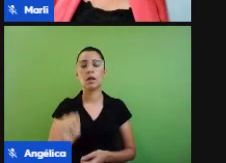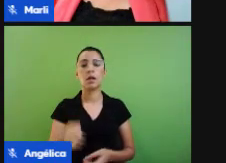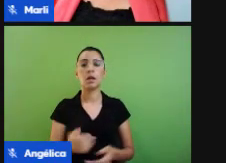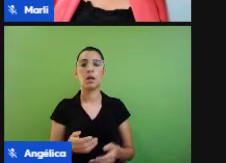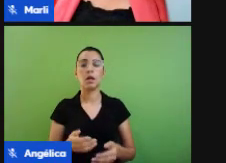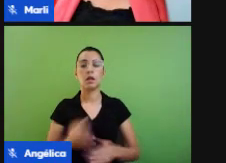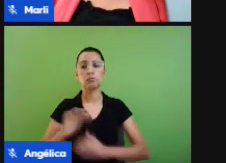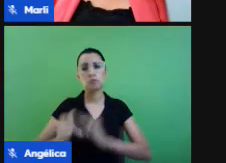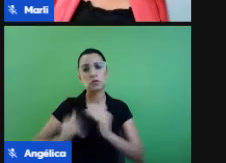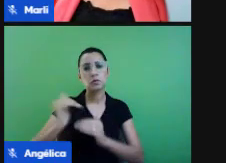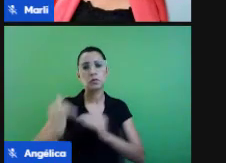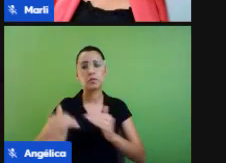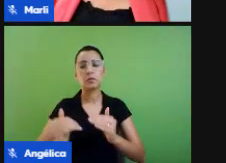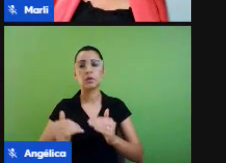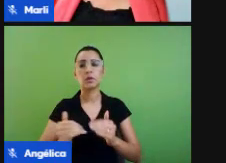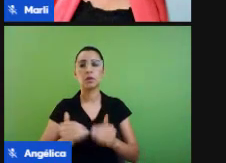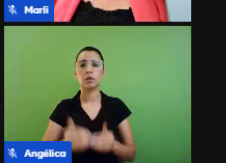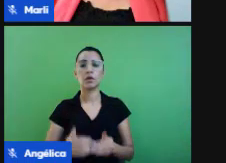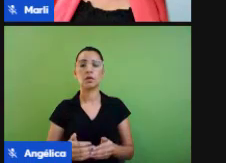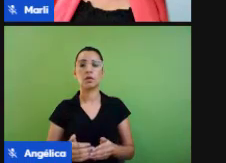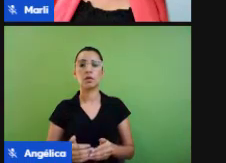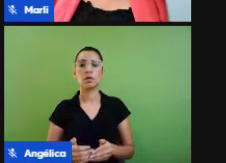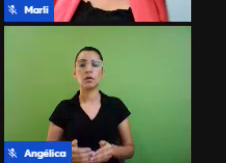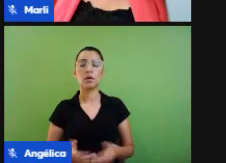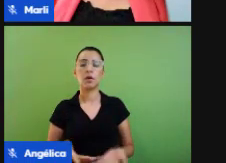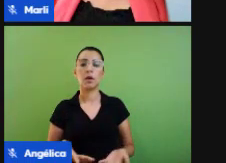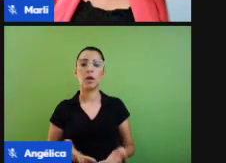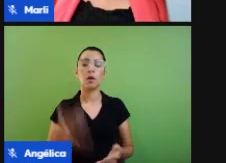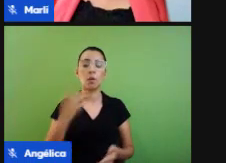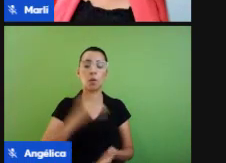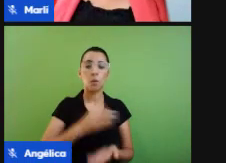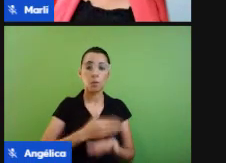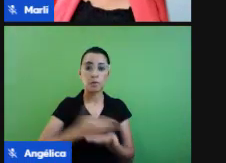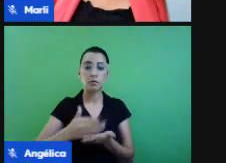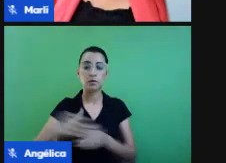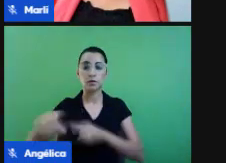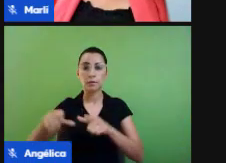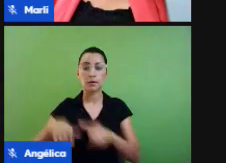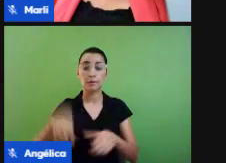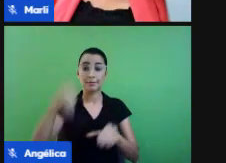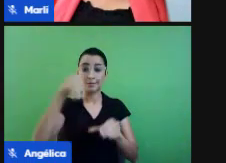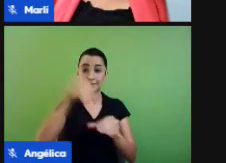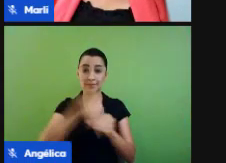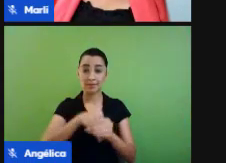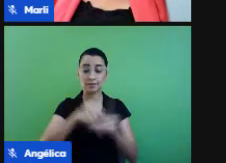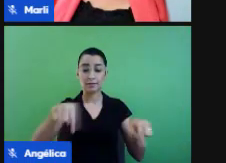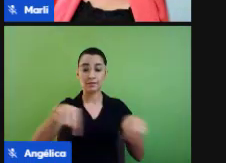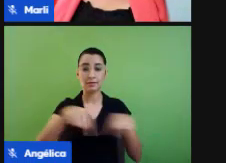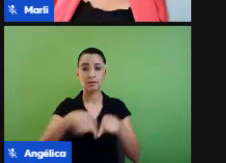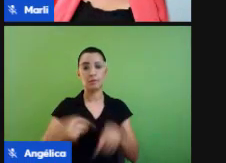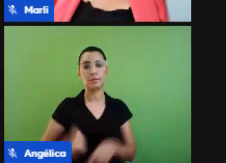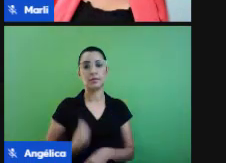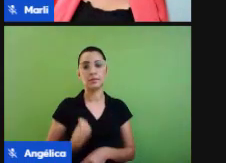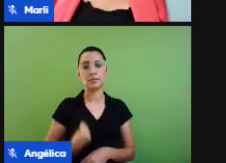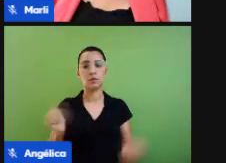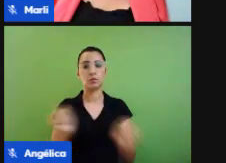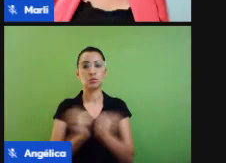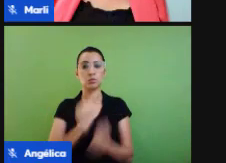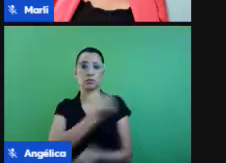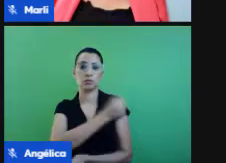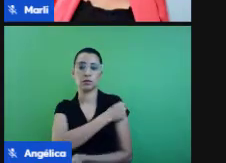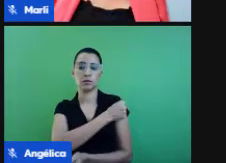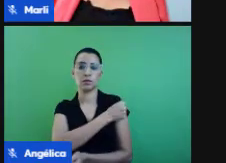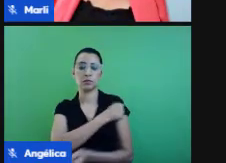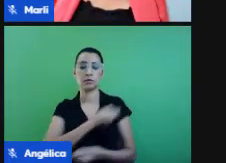começou inicialmente trabalhando com a sequência em sala de aula, com os alunos. A partir do